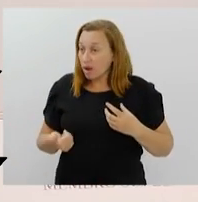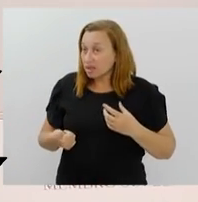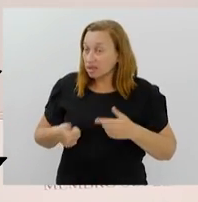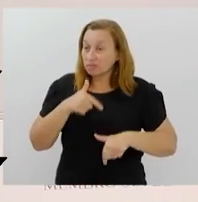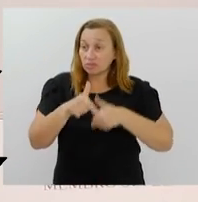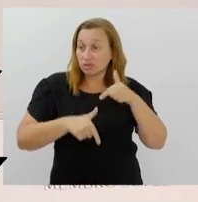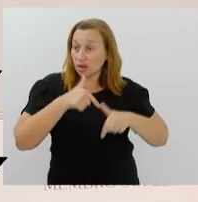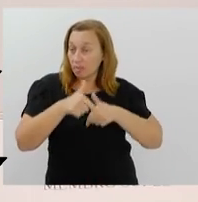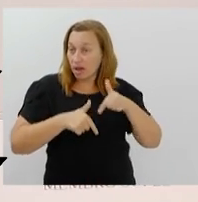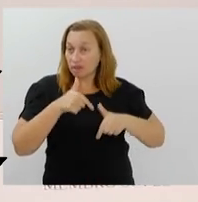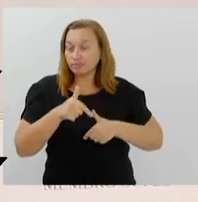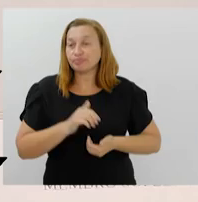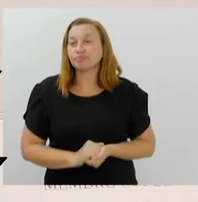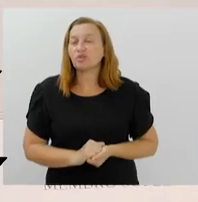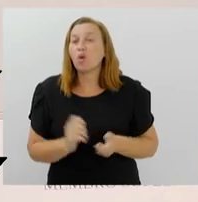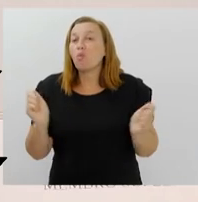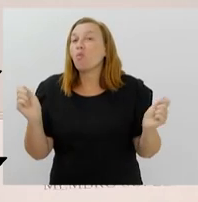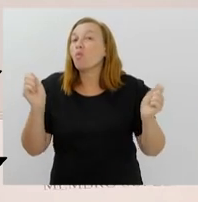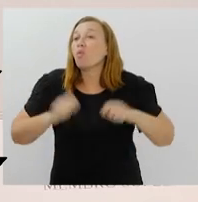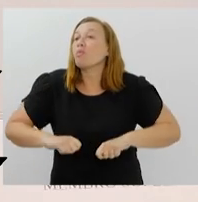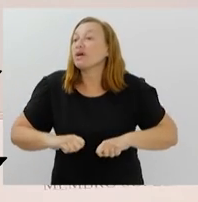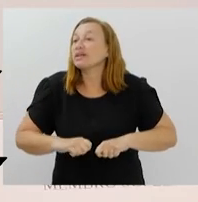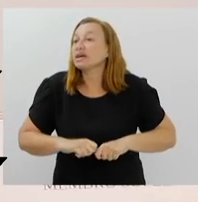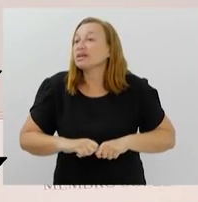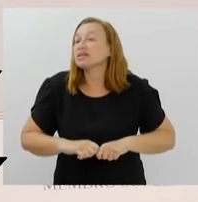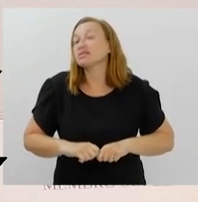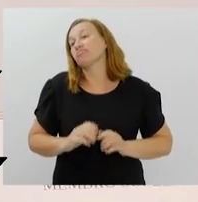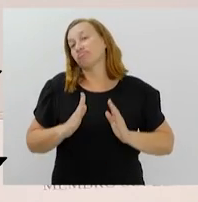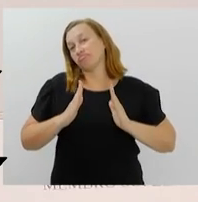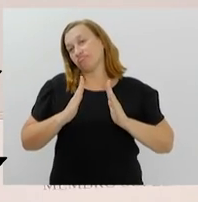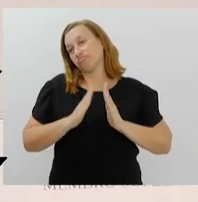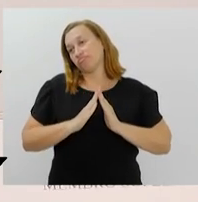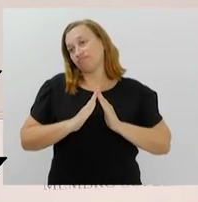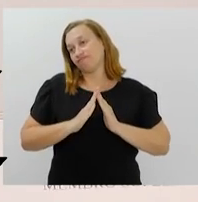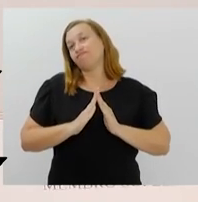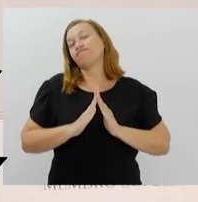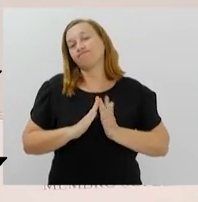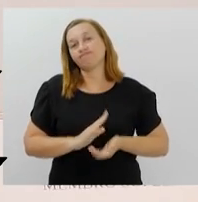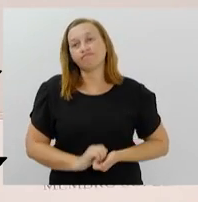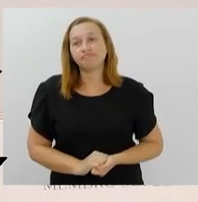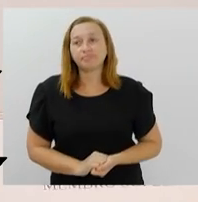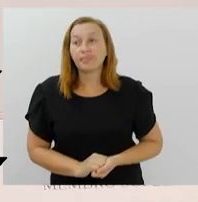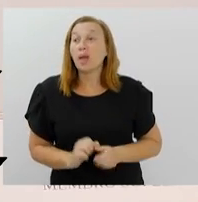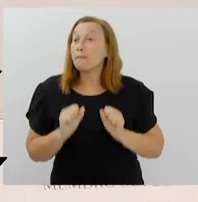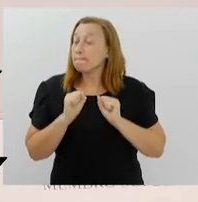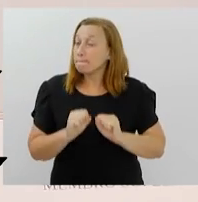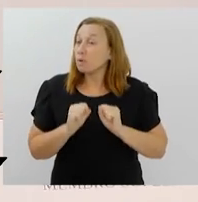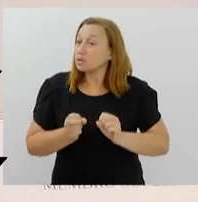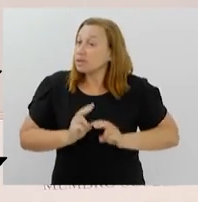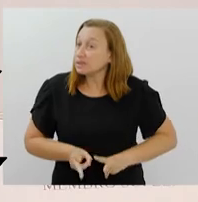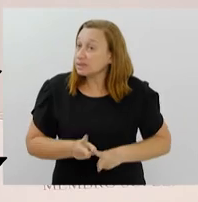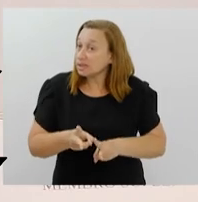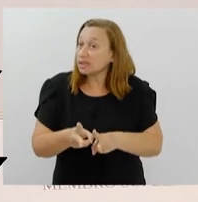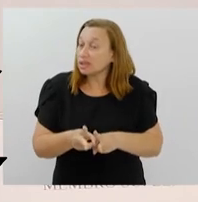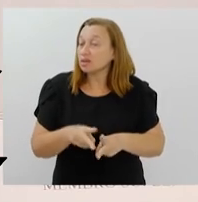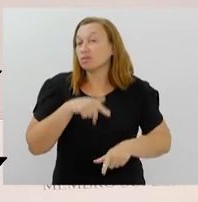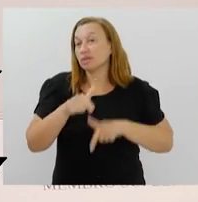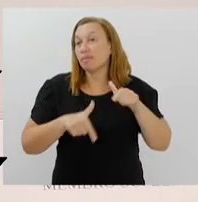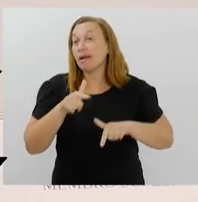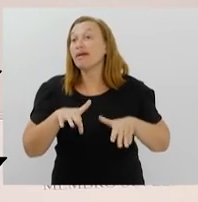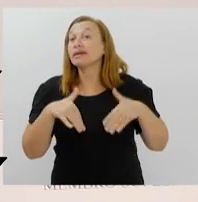serviços não é competência nesta casa para poder seguir com este trabalho